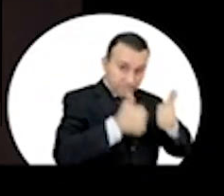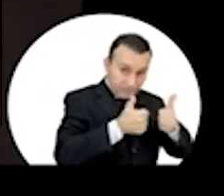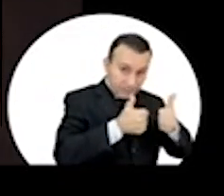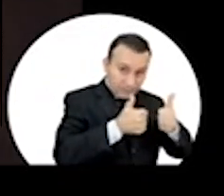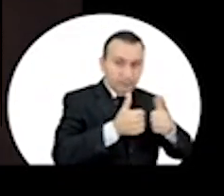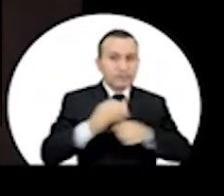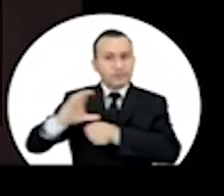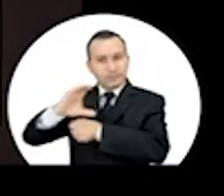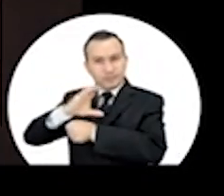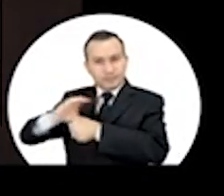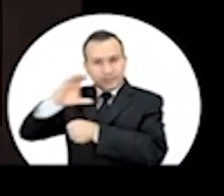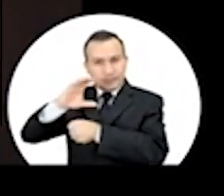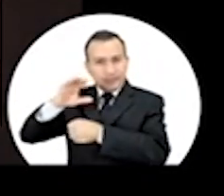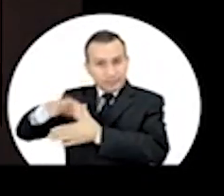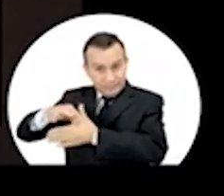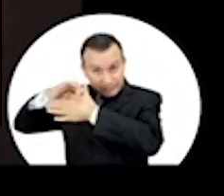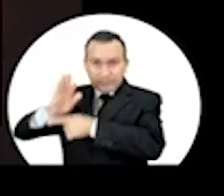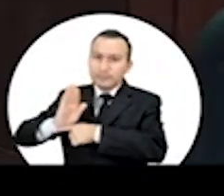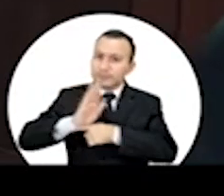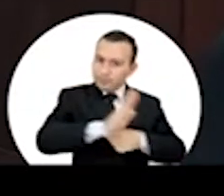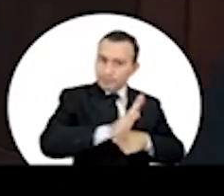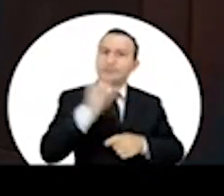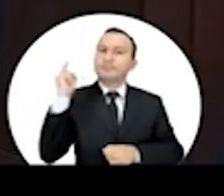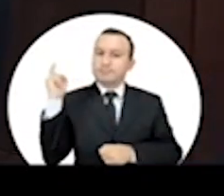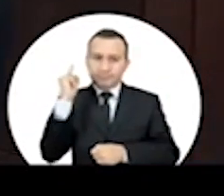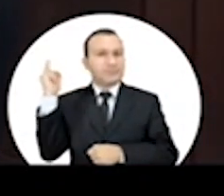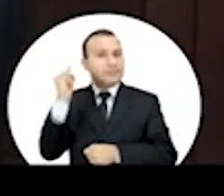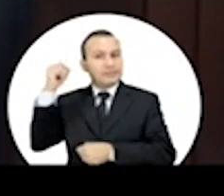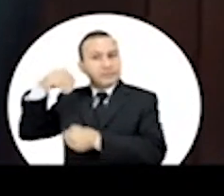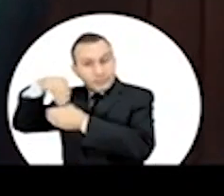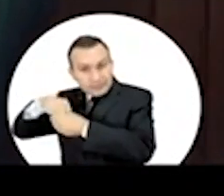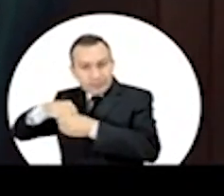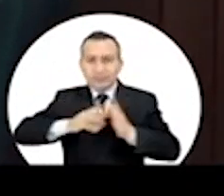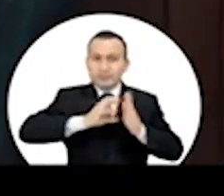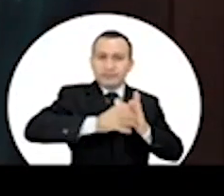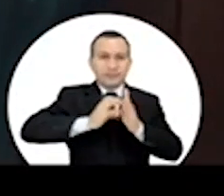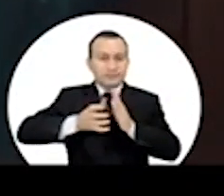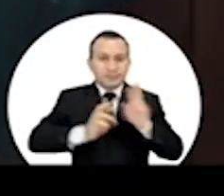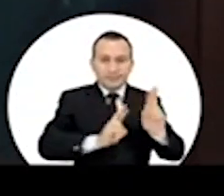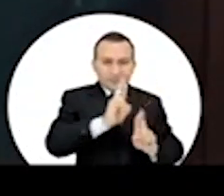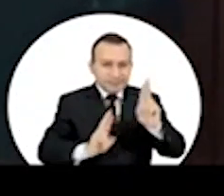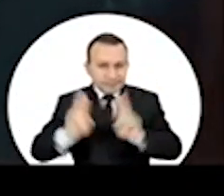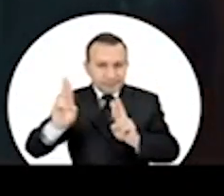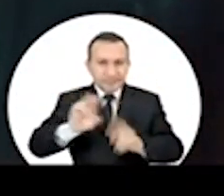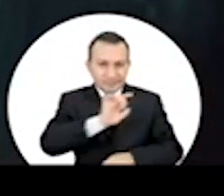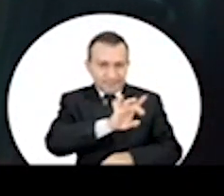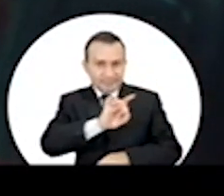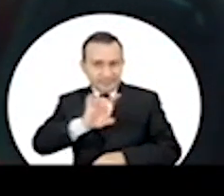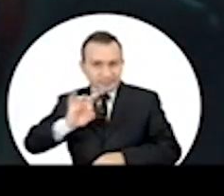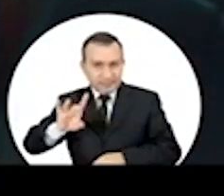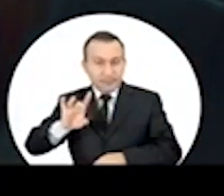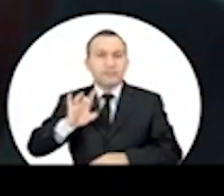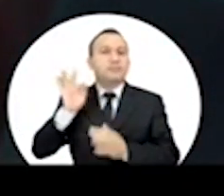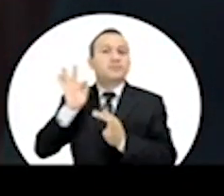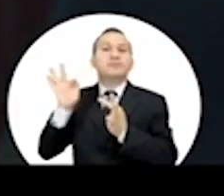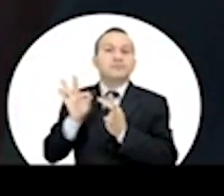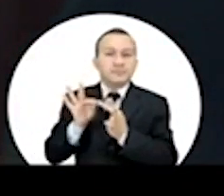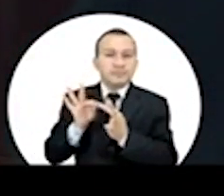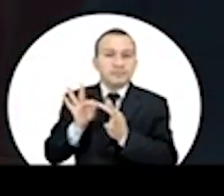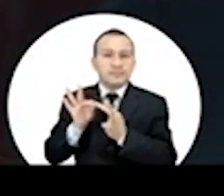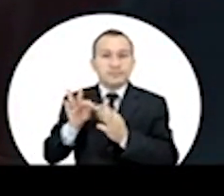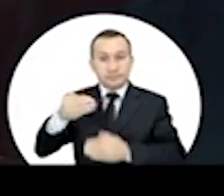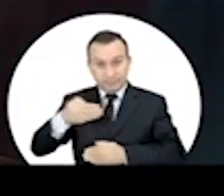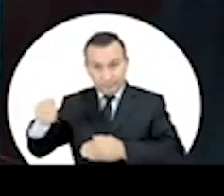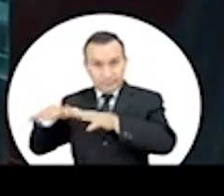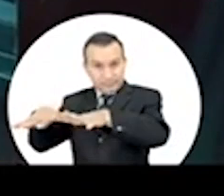Líderes é fundamental para o bom funcionamento da Câmara. Ele é composto por líderes indicados de cada bancada, que tem a função de deliberar